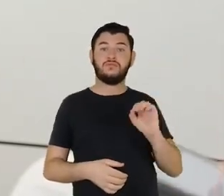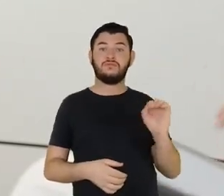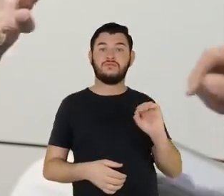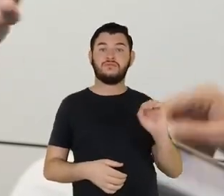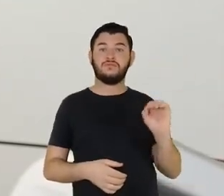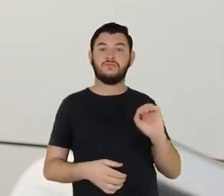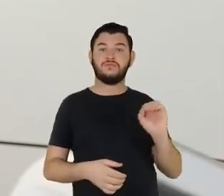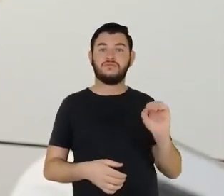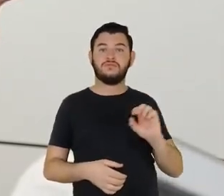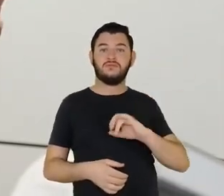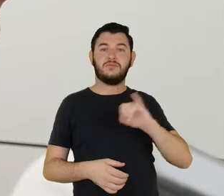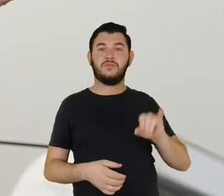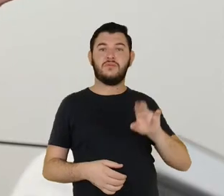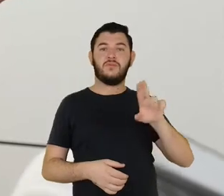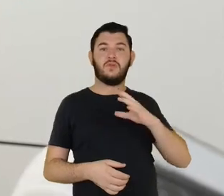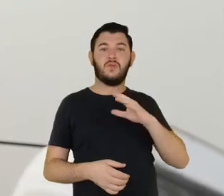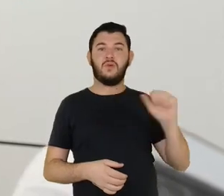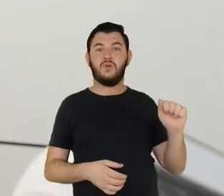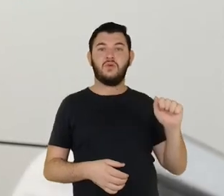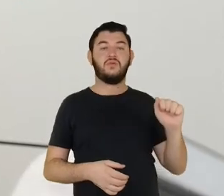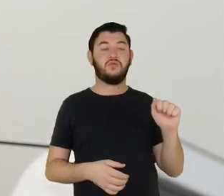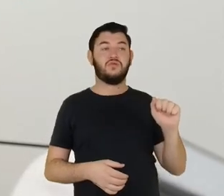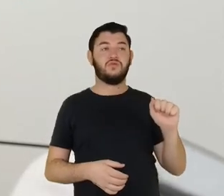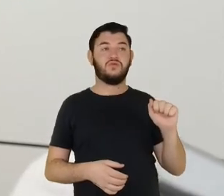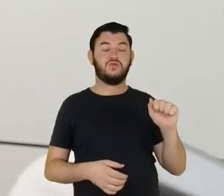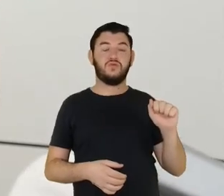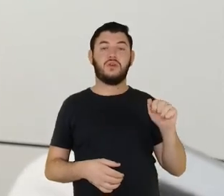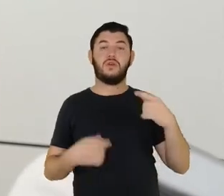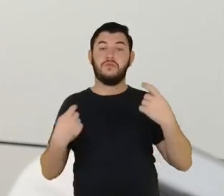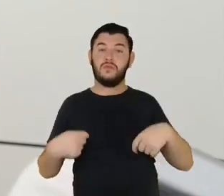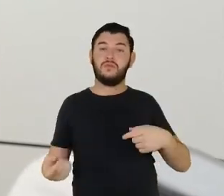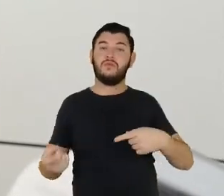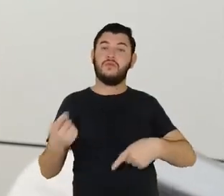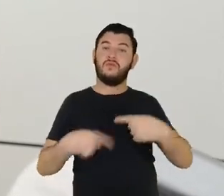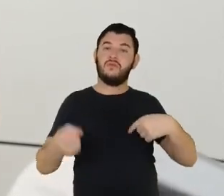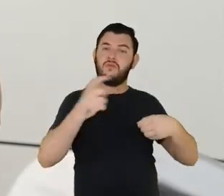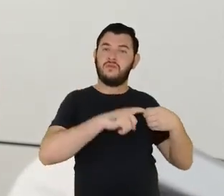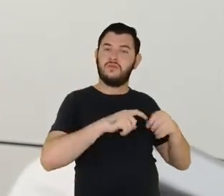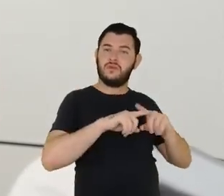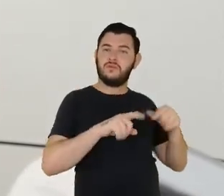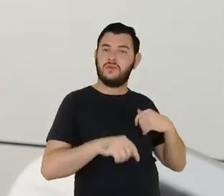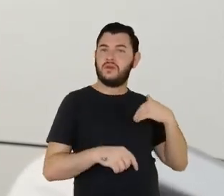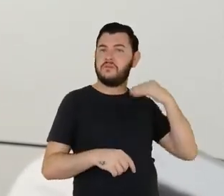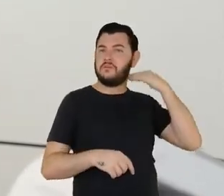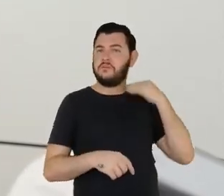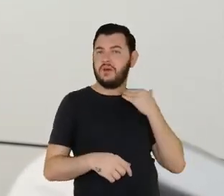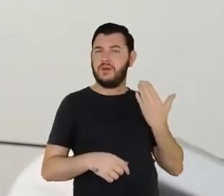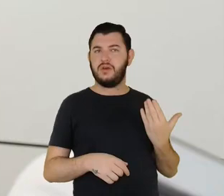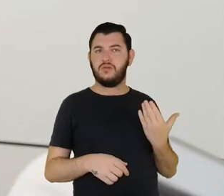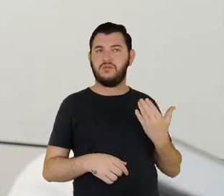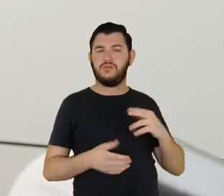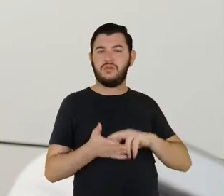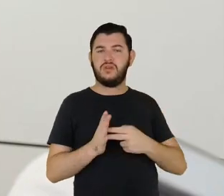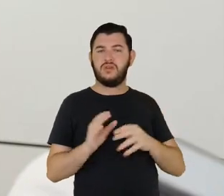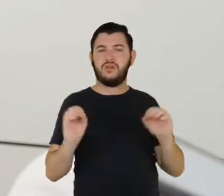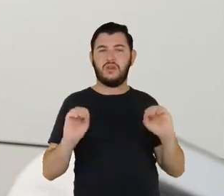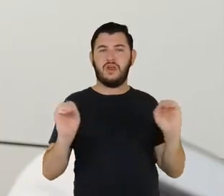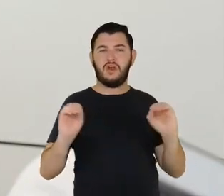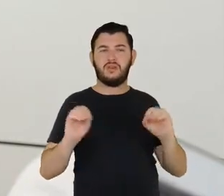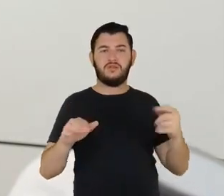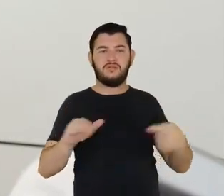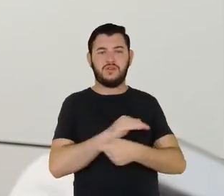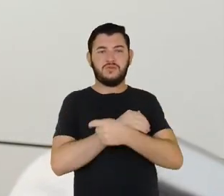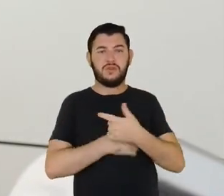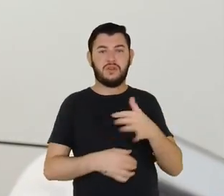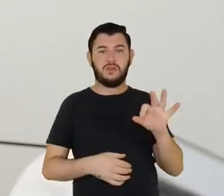uma indústria imensa, botar 10%, que a gente chama de dinheiro bom. Que é um dinheiro que não é de incentivo fiscal.